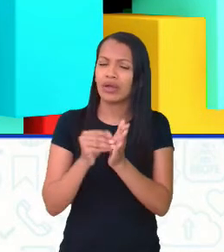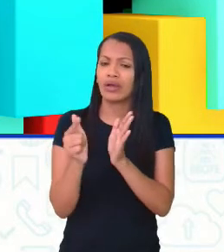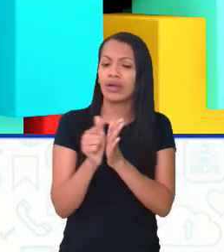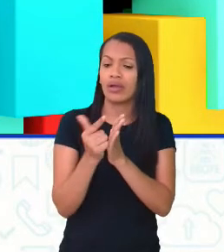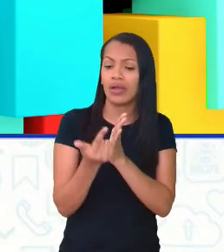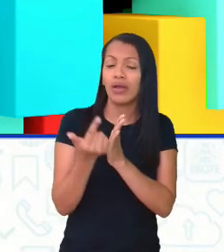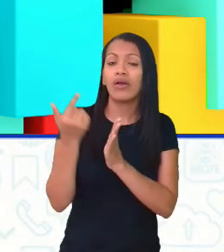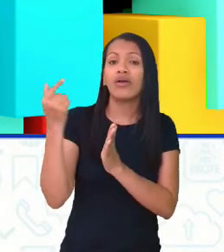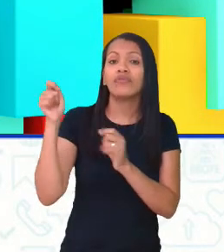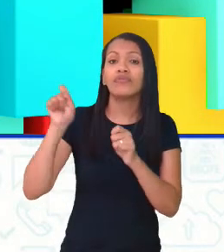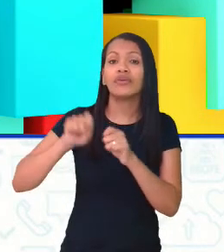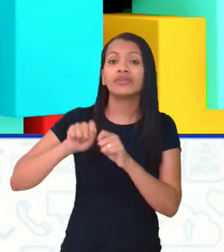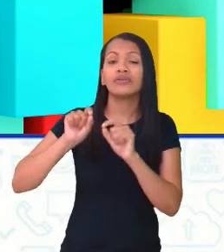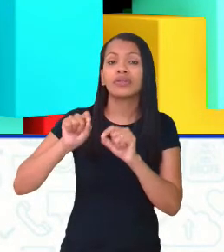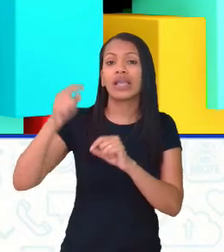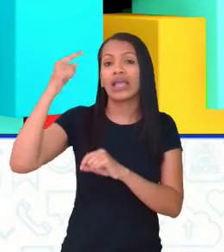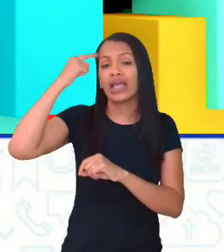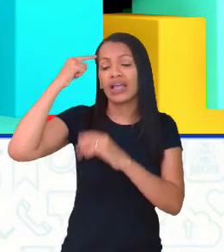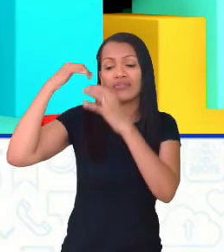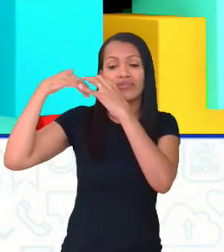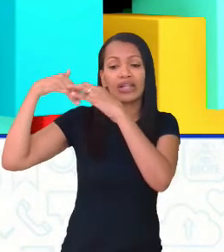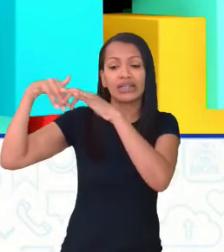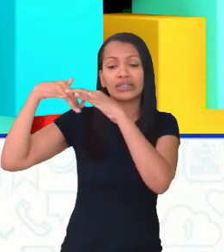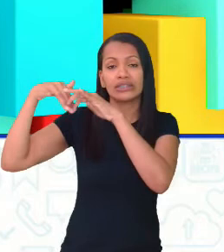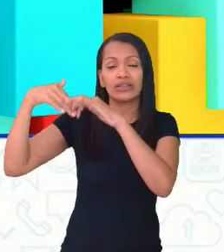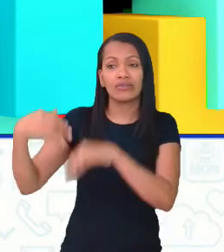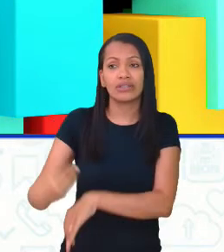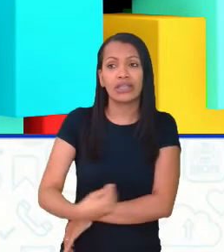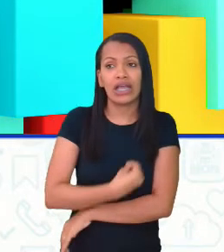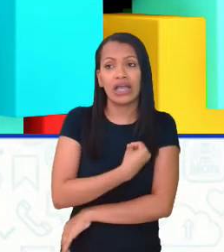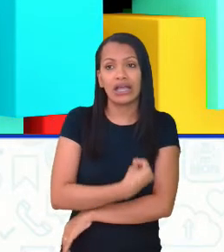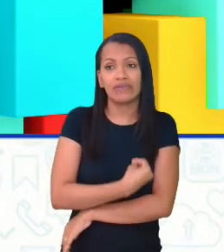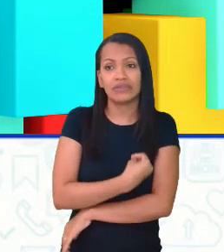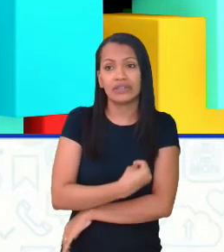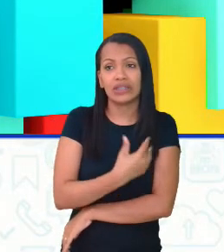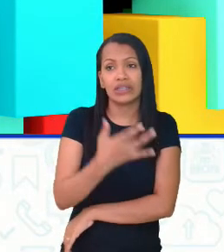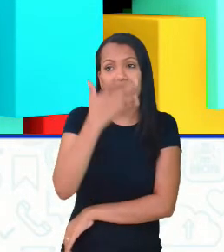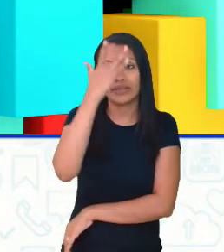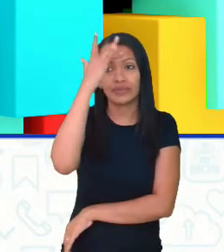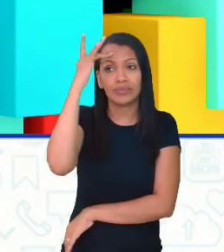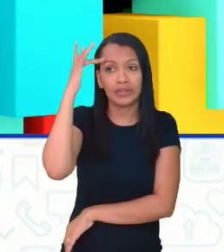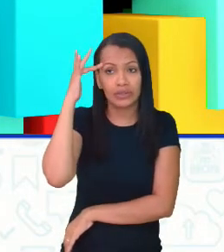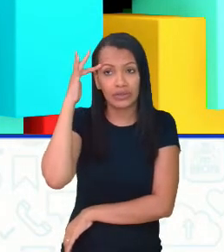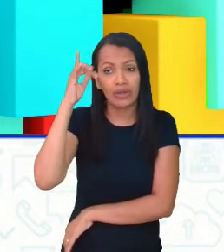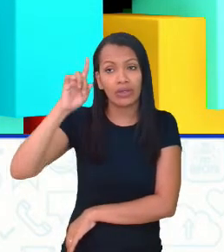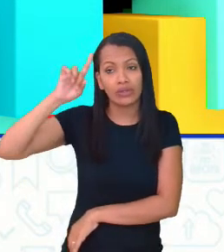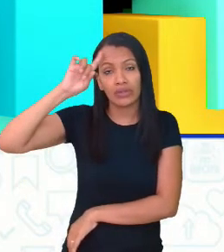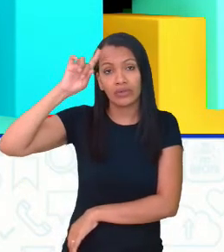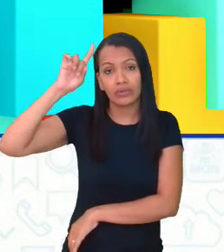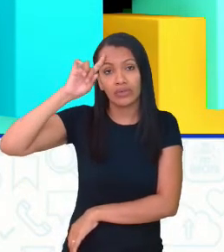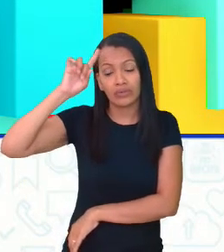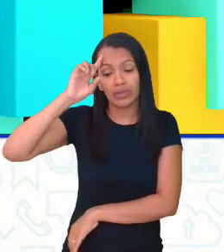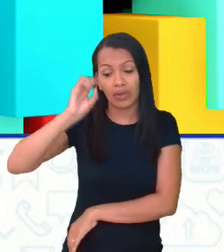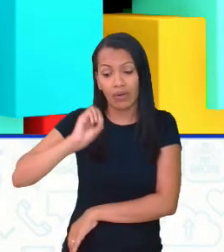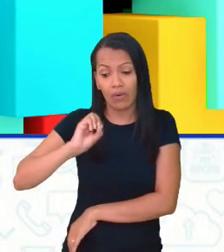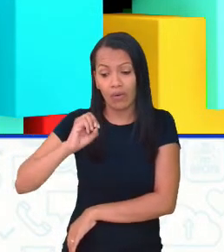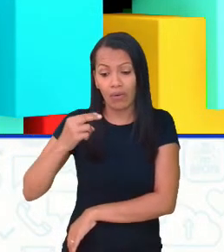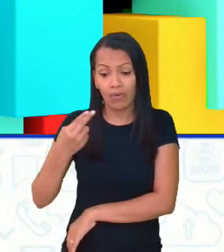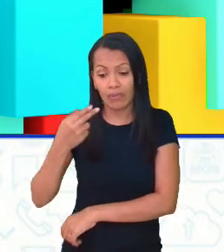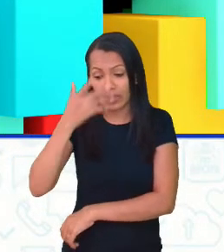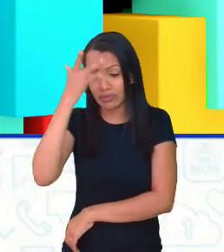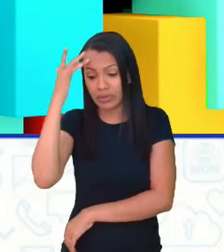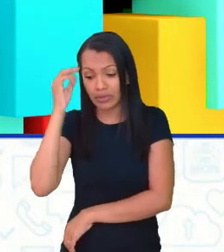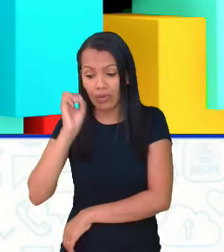das pessoas e das coisas. Então, a crônica, ela vai ser uma forma discursiva, ou seja, eu trabalho